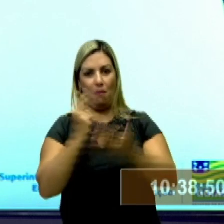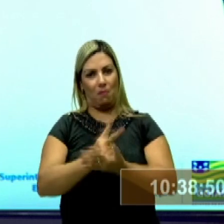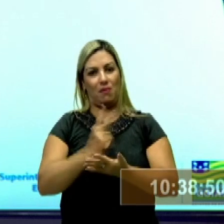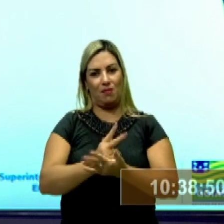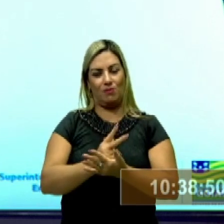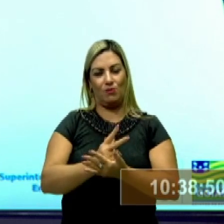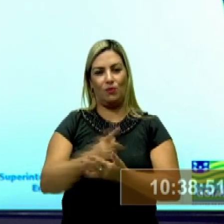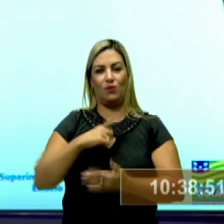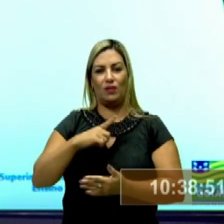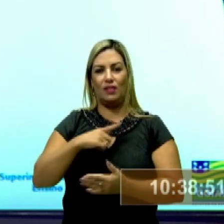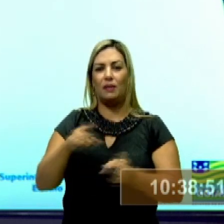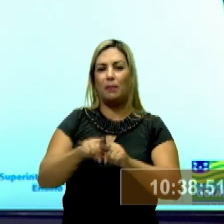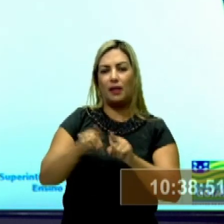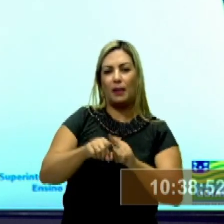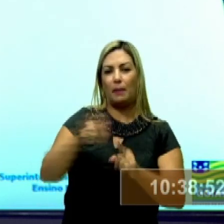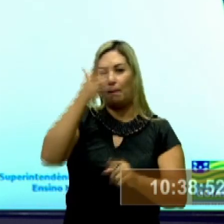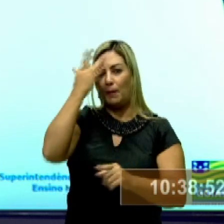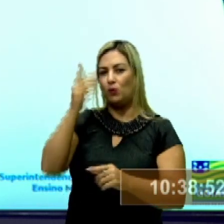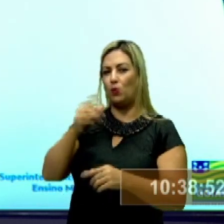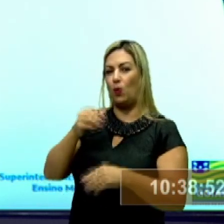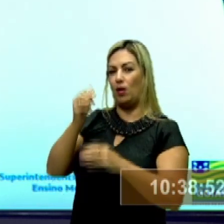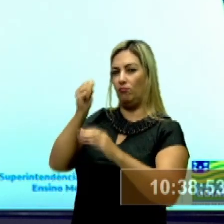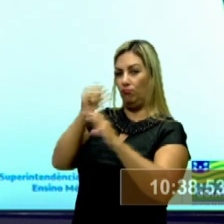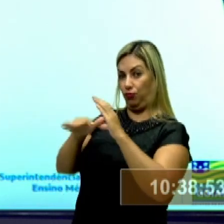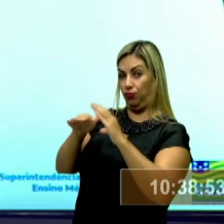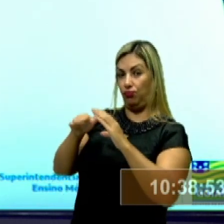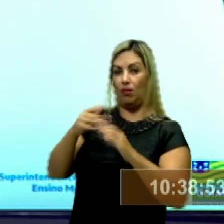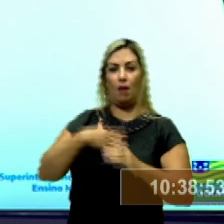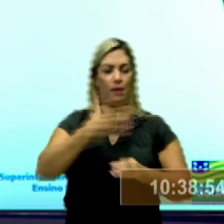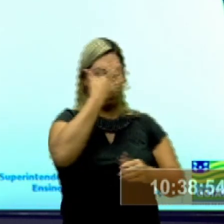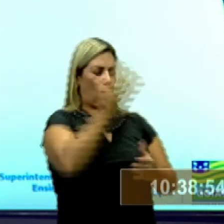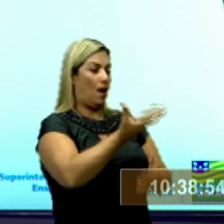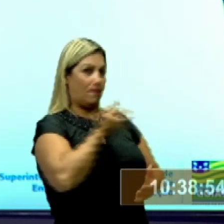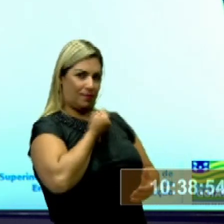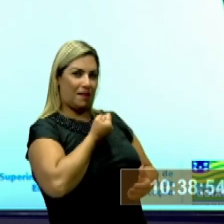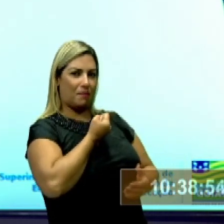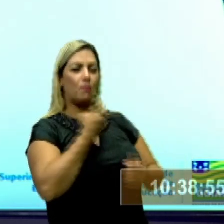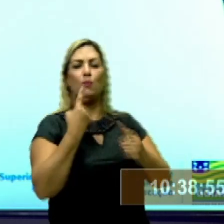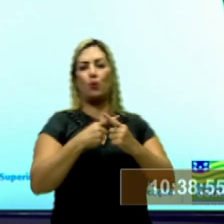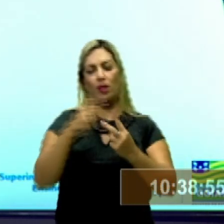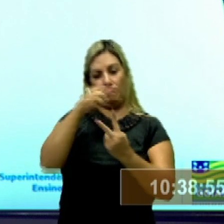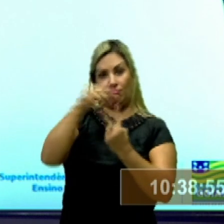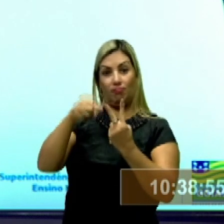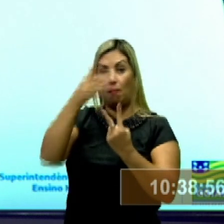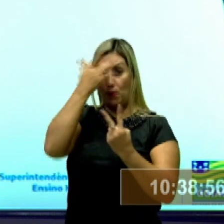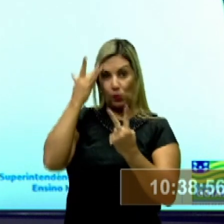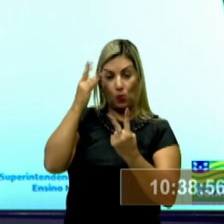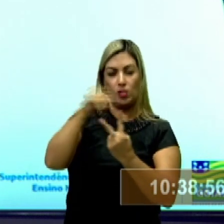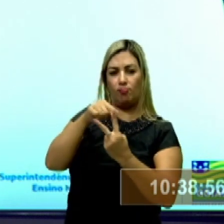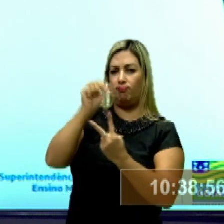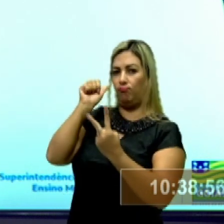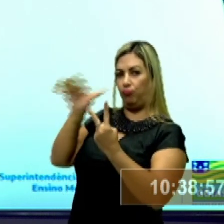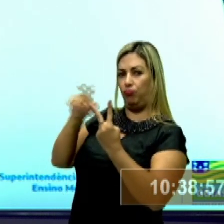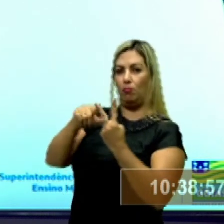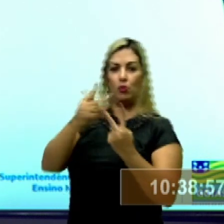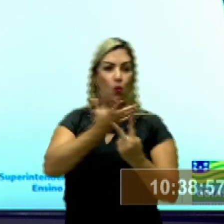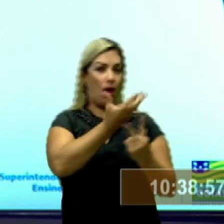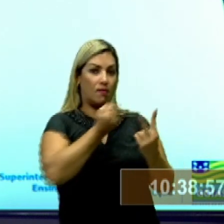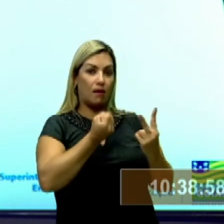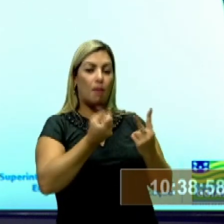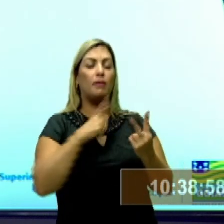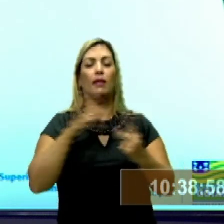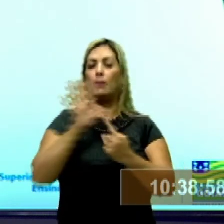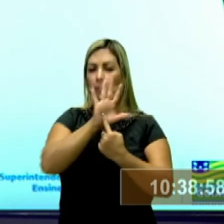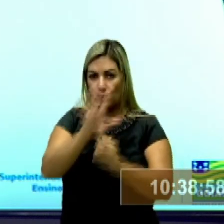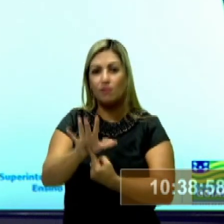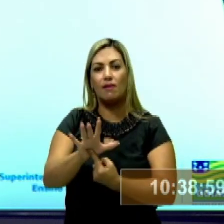presença de destinatário e remetente, ele é obrigatório. Por quê? Porque ele tem que se identificar, tem que se